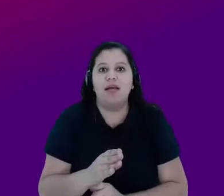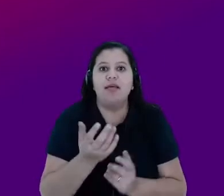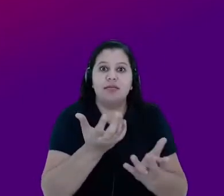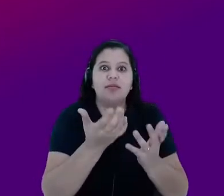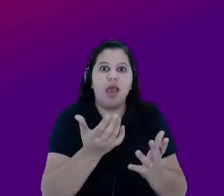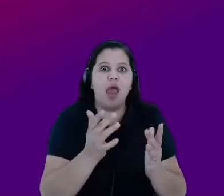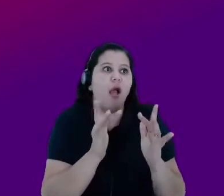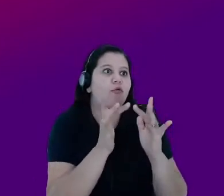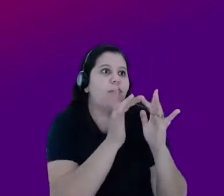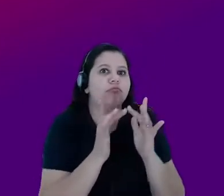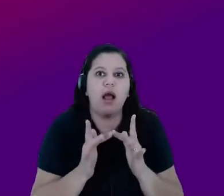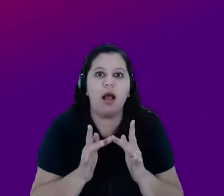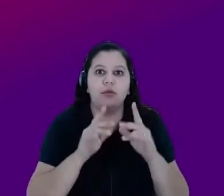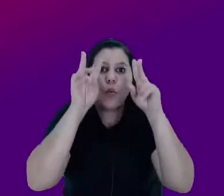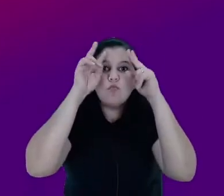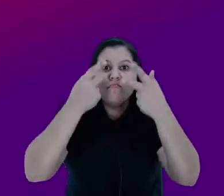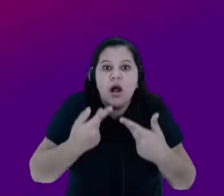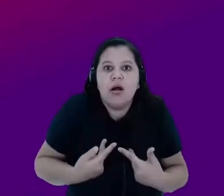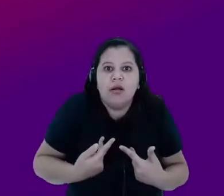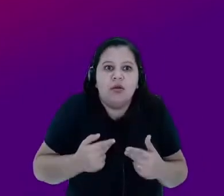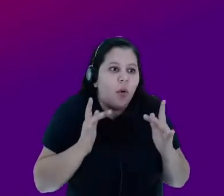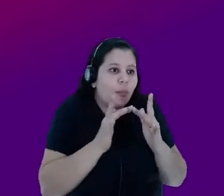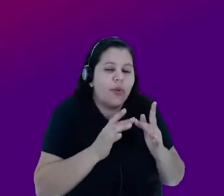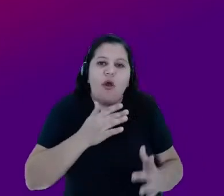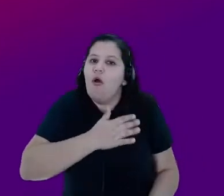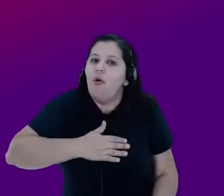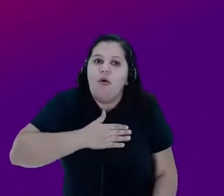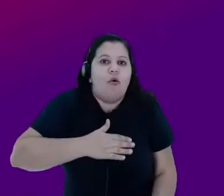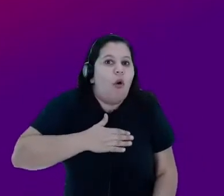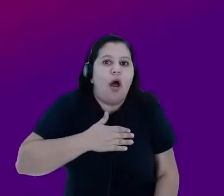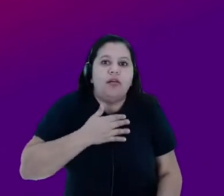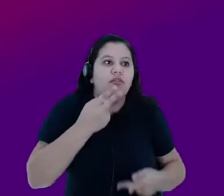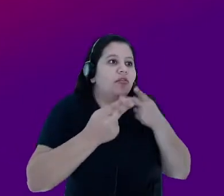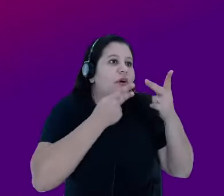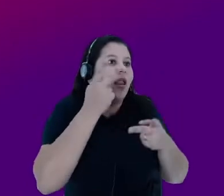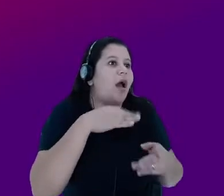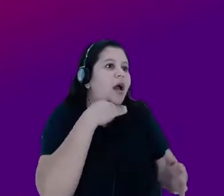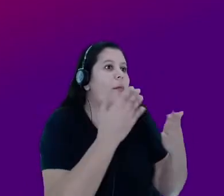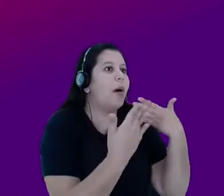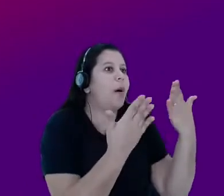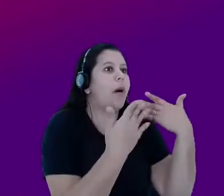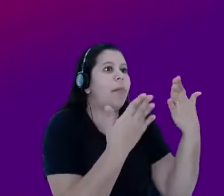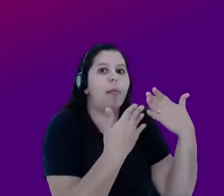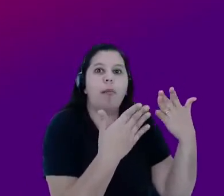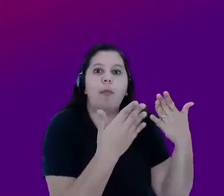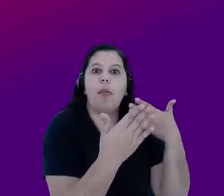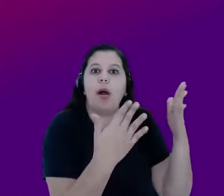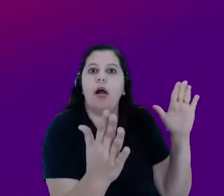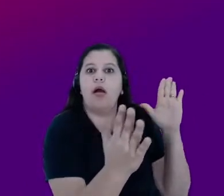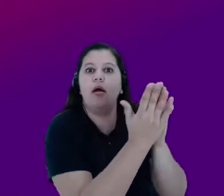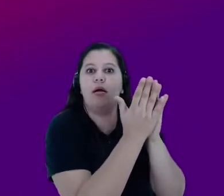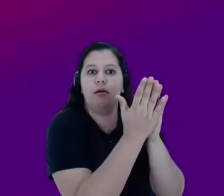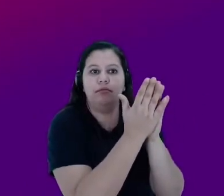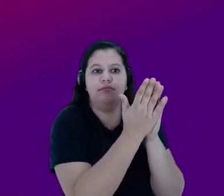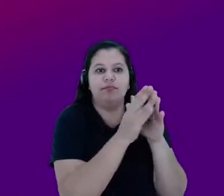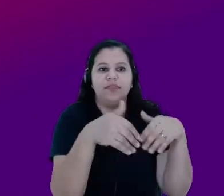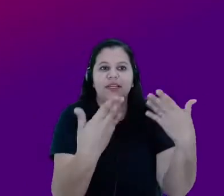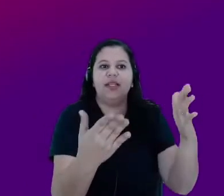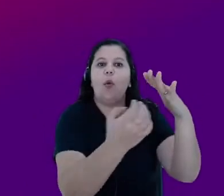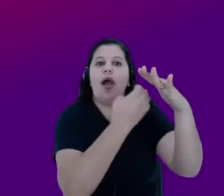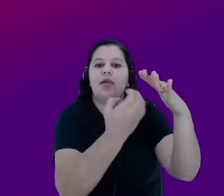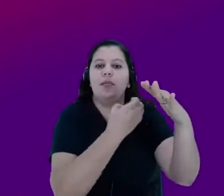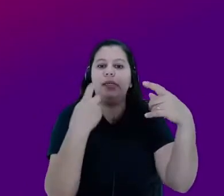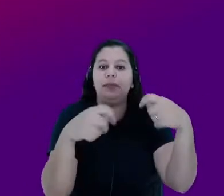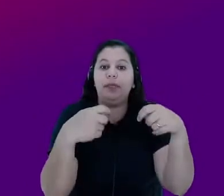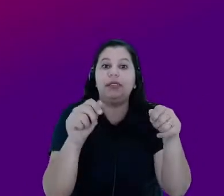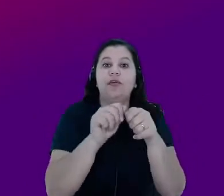brasileiro gosta de gente, ele gosta de falar com gente. Então, as empresas precisam fazer com que o cliente se sinta único, tá? E esses